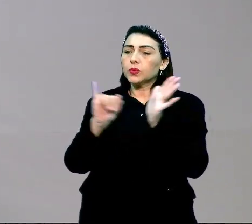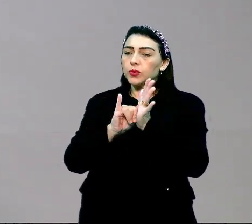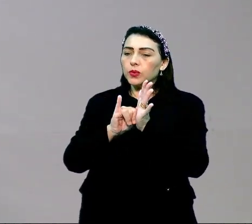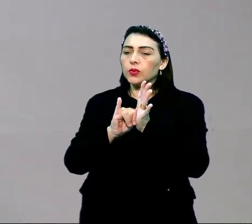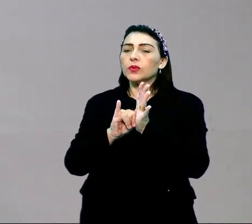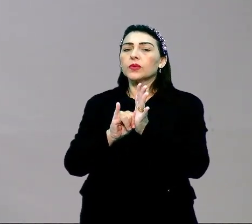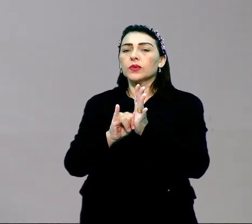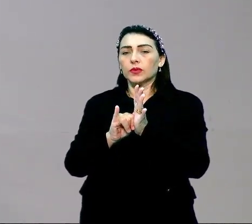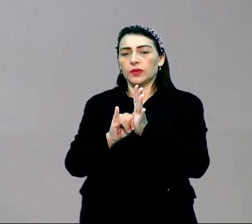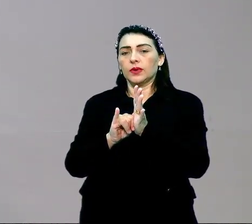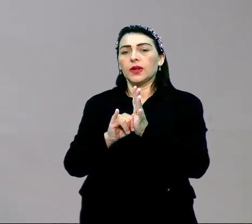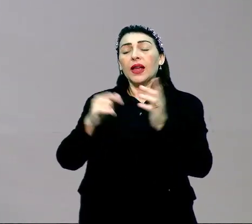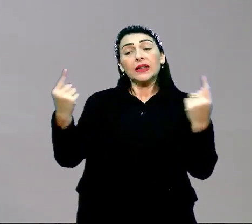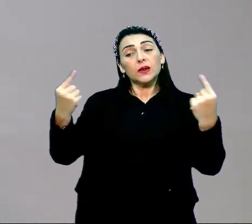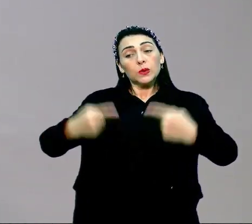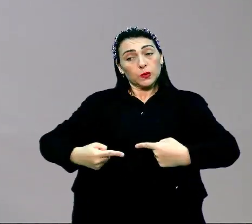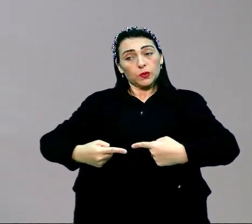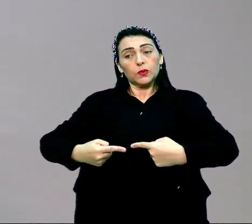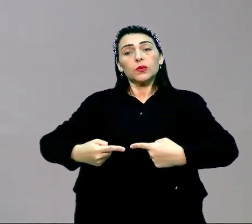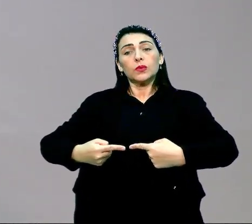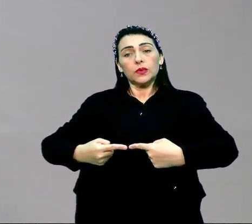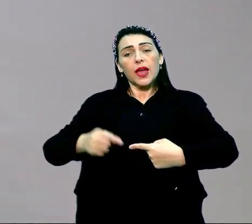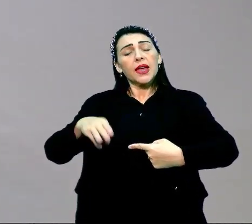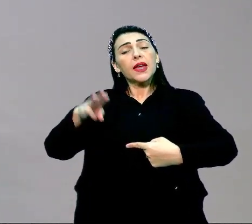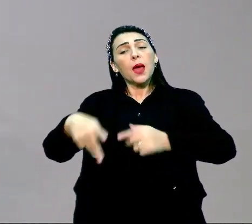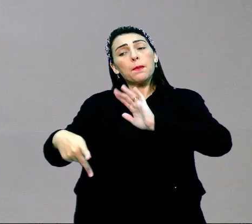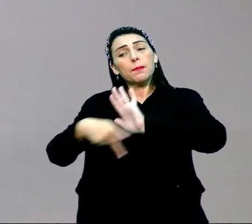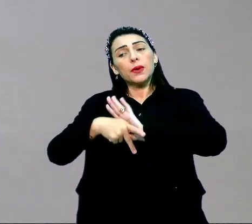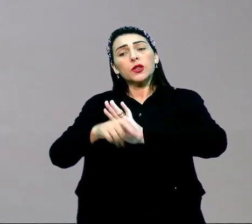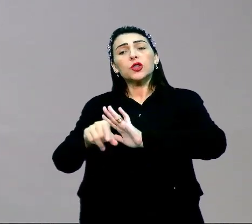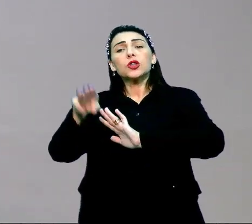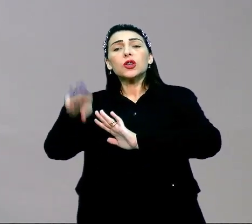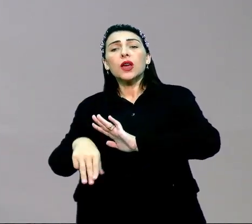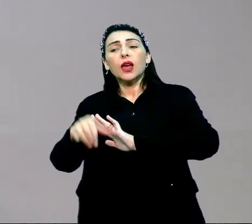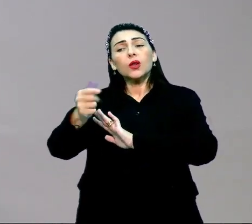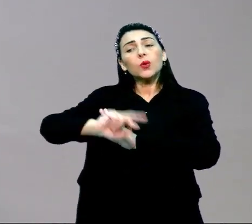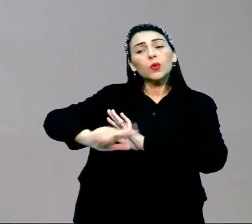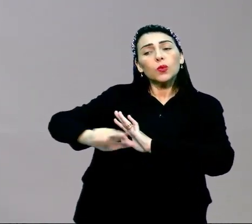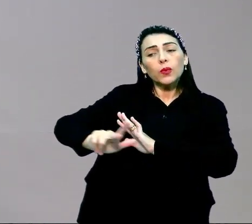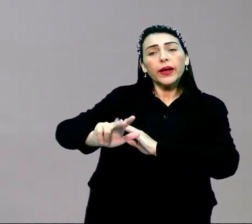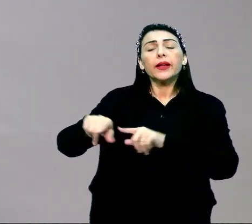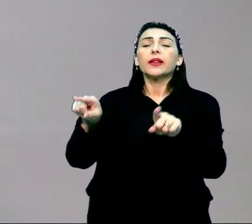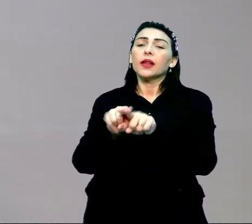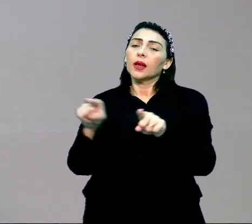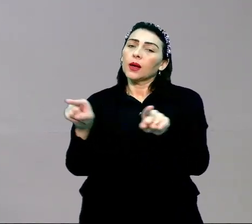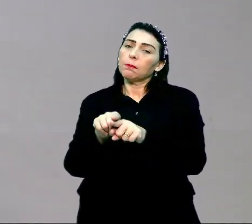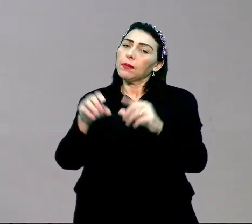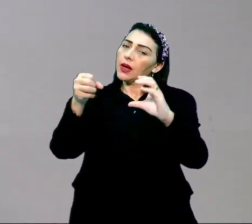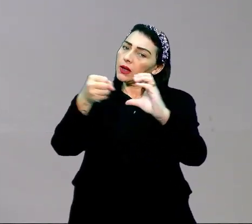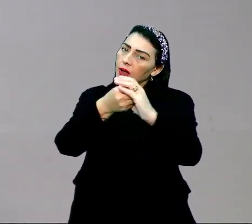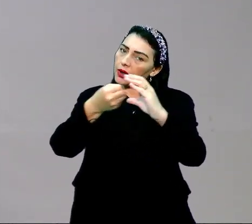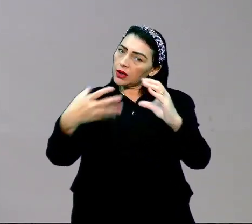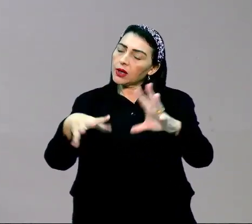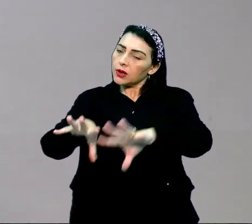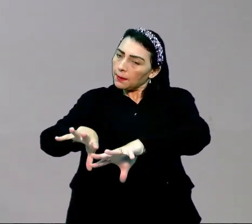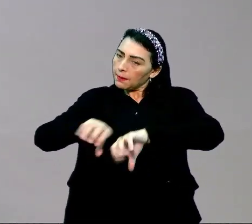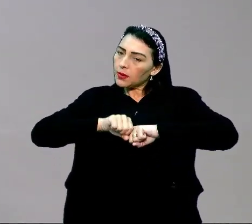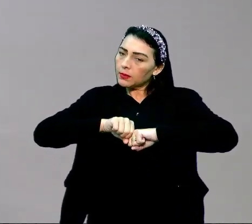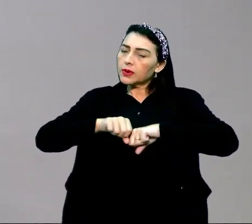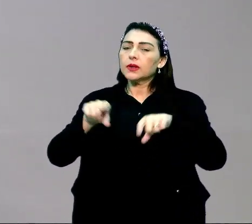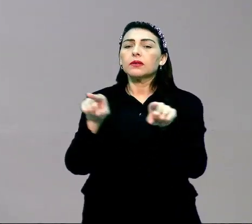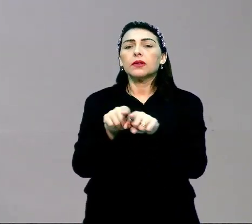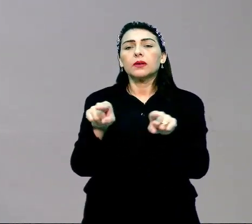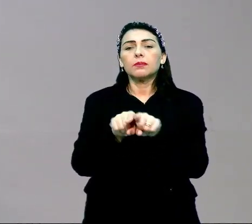Esse revanchismo, essa dualidade entre quem pertence, de quem pertence, que vai entrar num caráter de